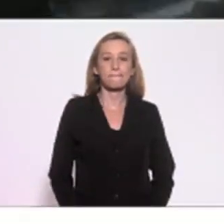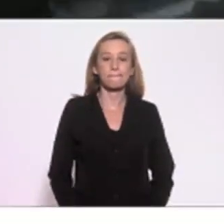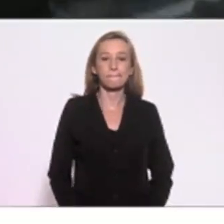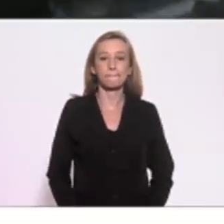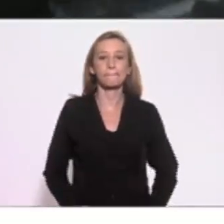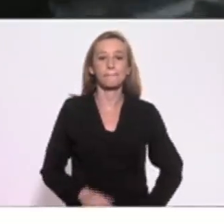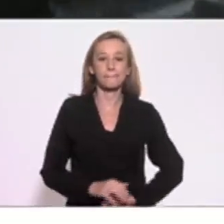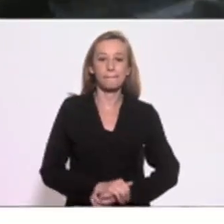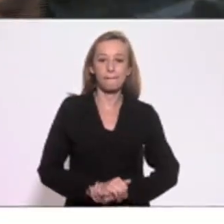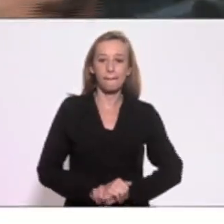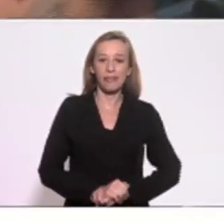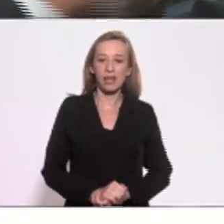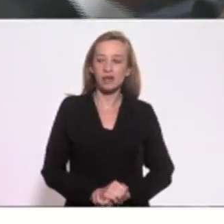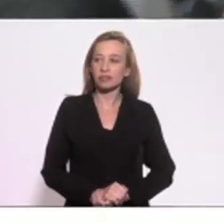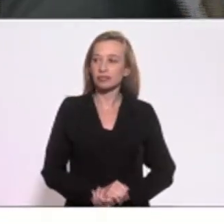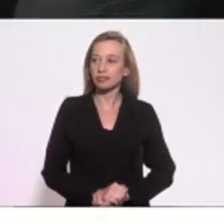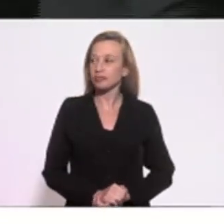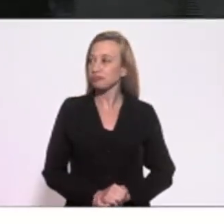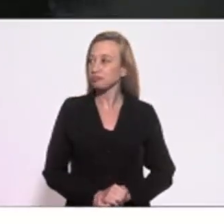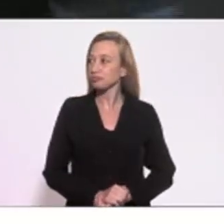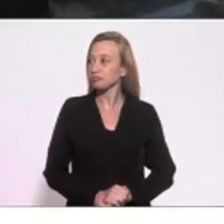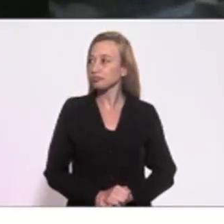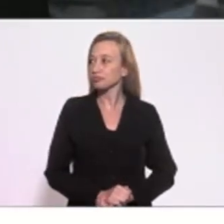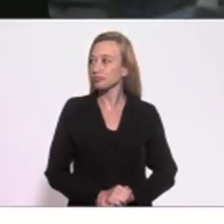Onde é que a gente está?